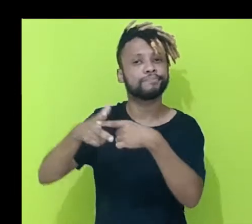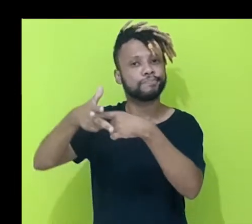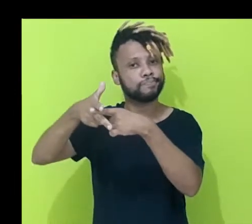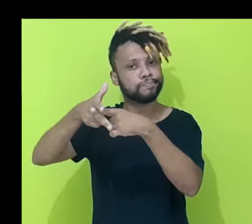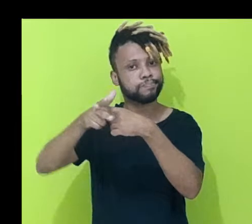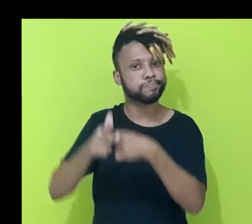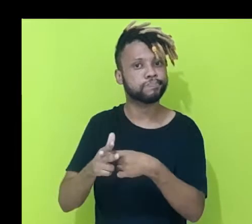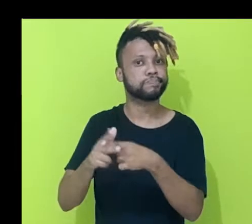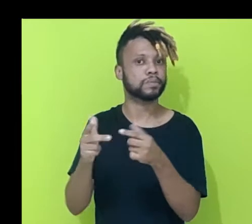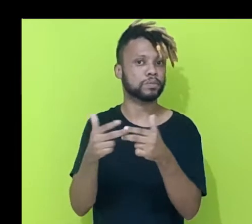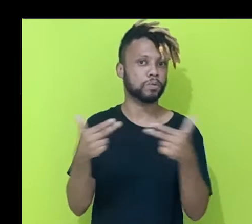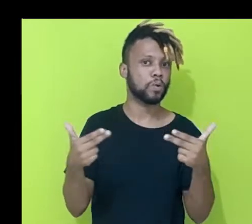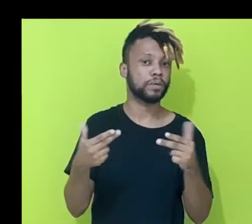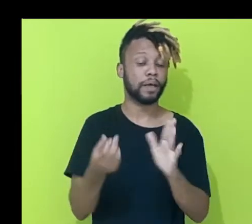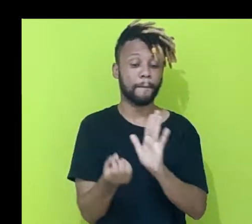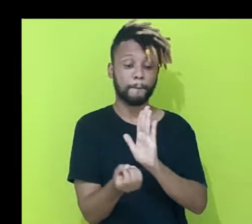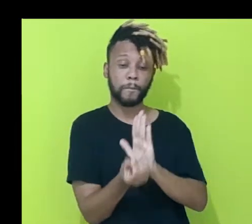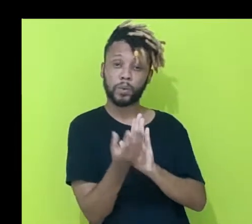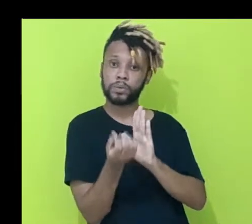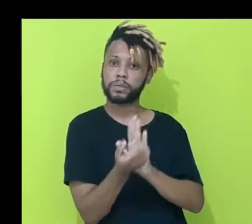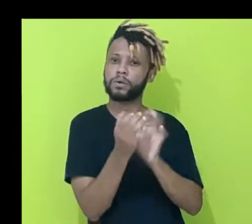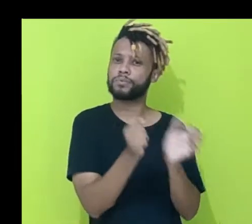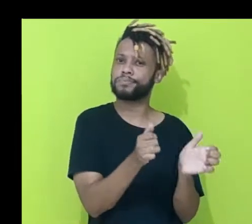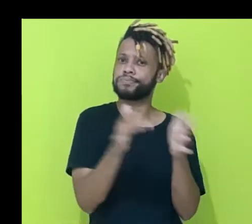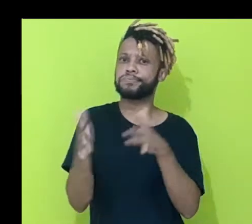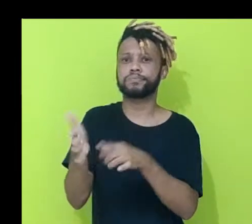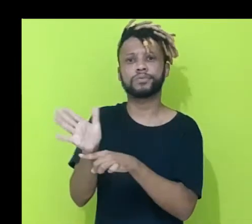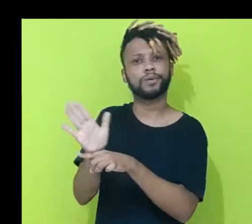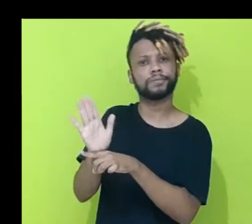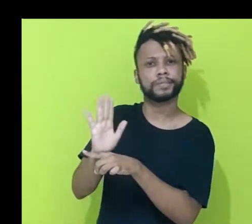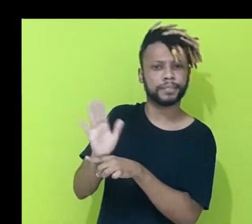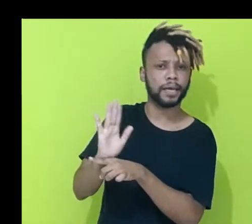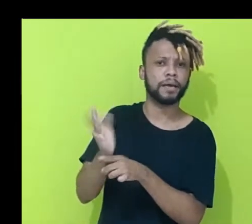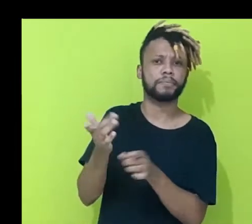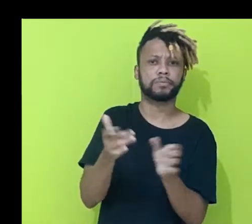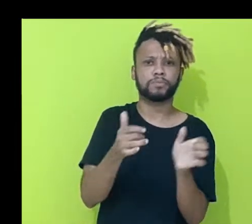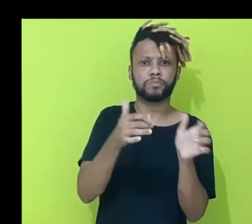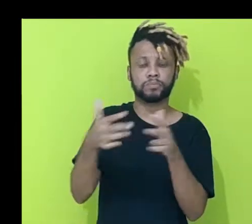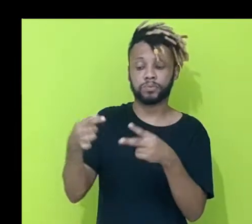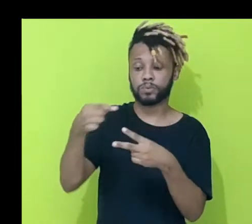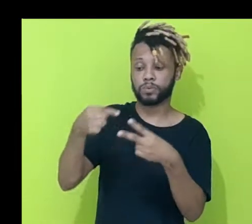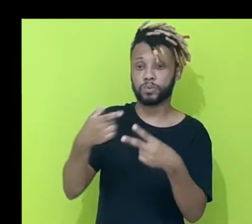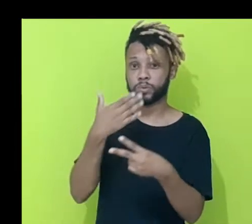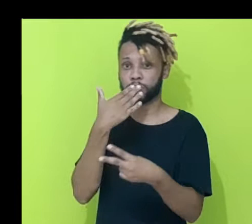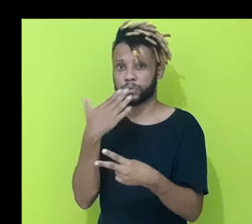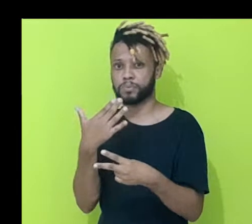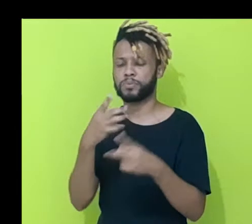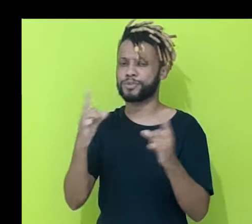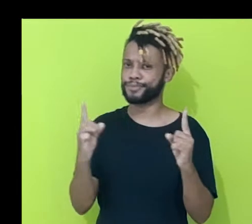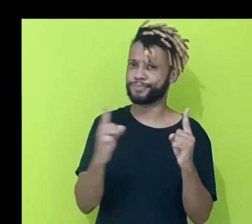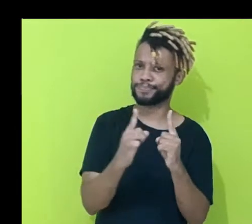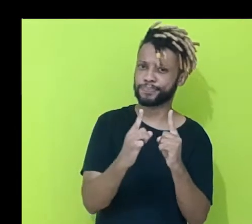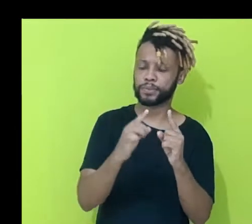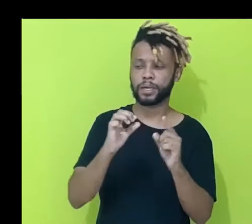desses acervos, produção de obras cinematográficas e videofonográficas de curta e média